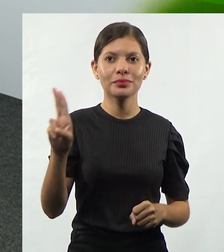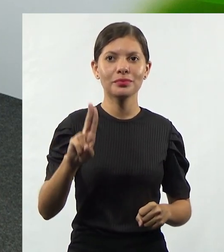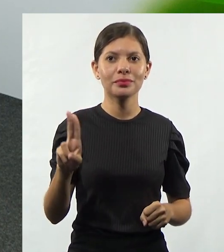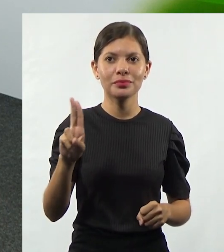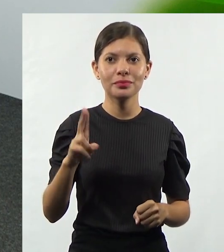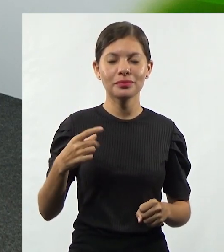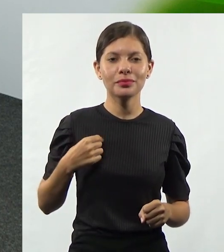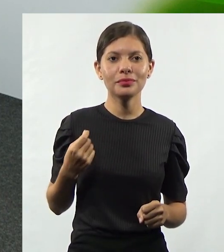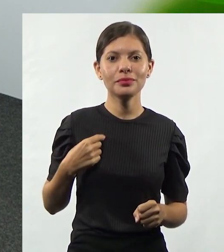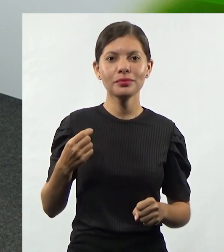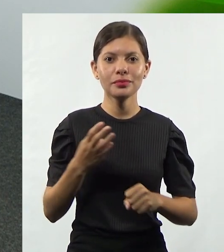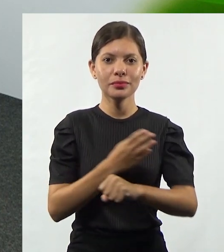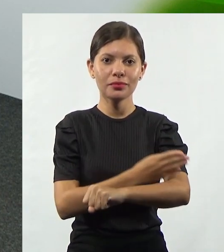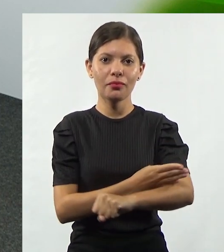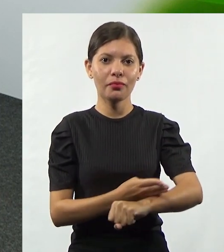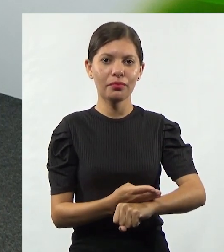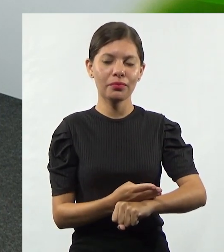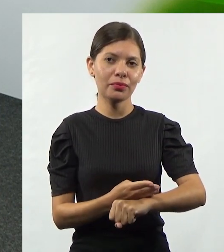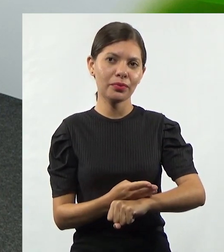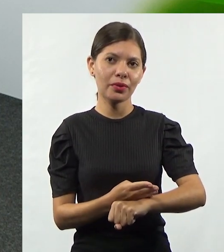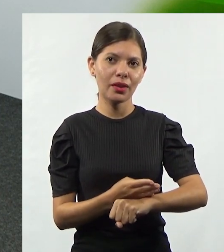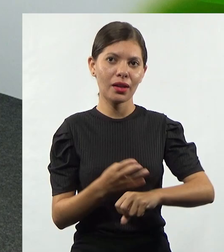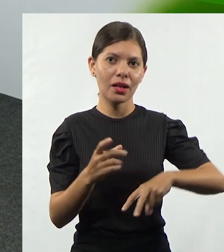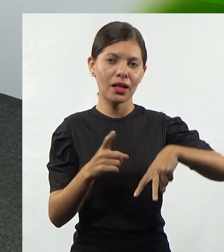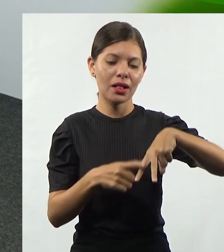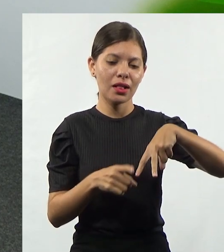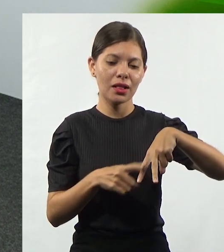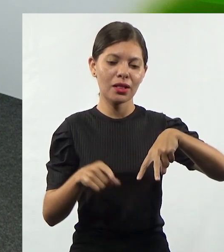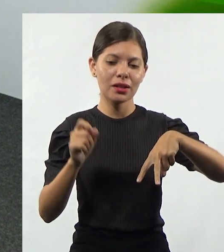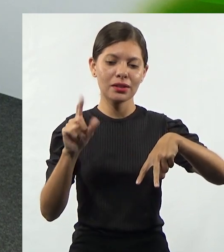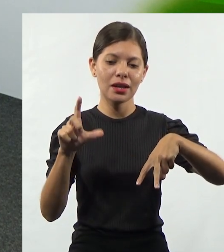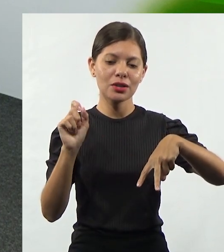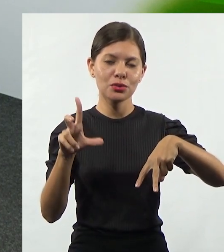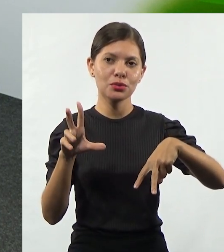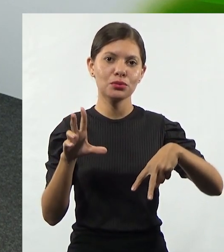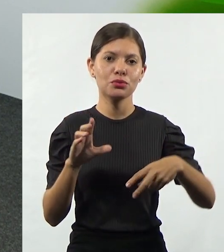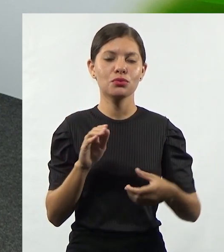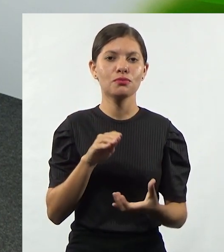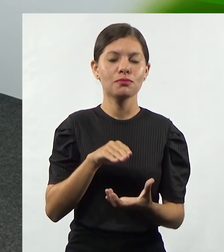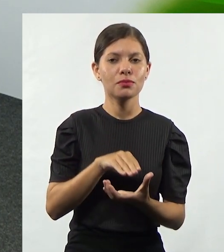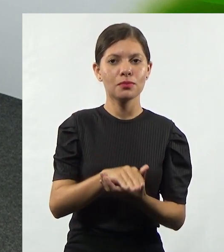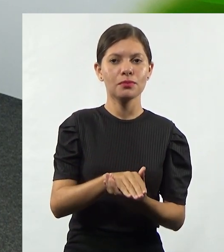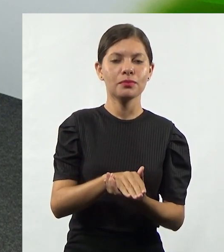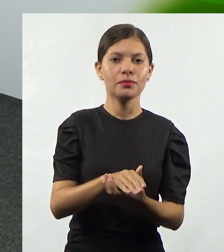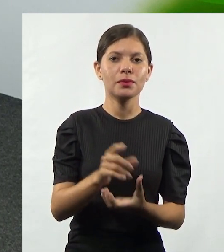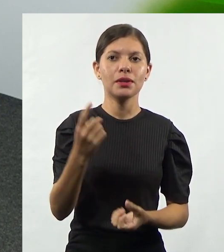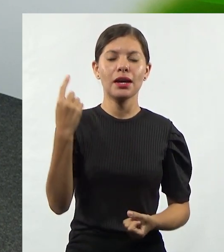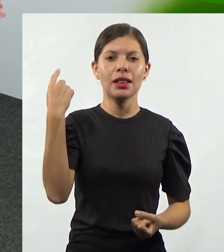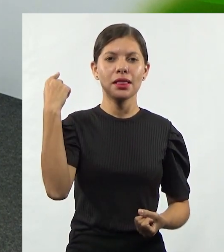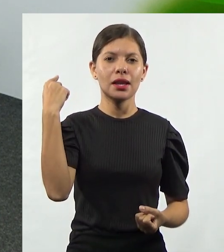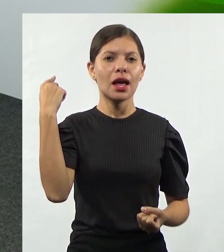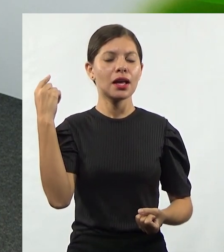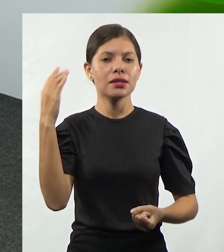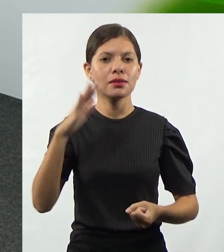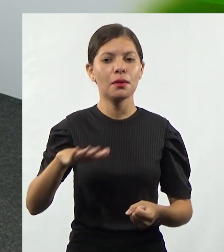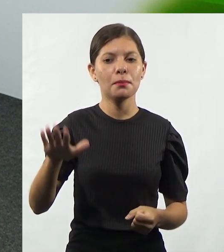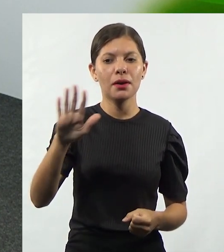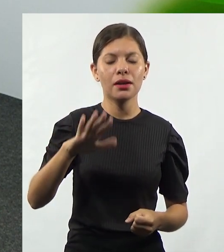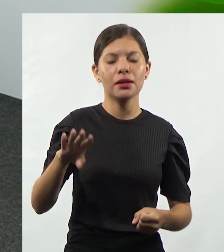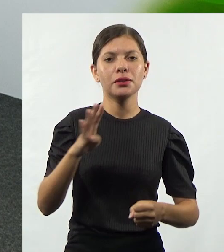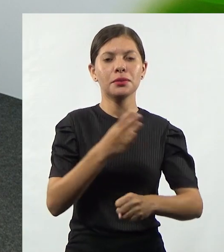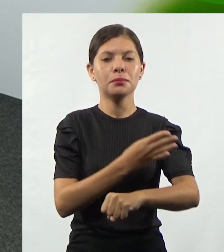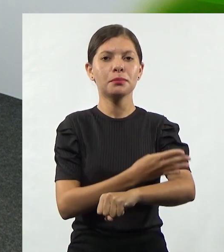verdes, uma calça jeans azul, mocassim verde. Aqui atrás de mim tem uma parede branca com as letras